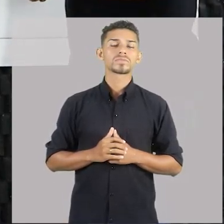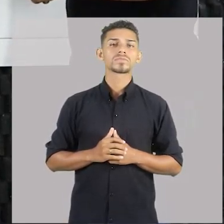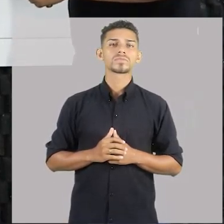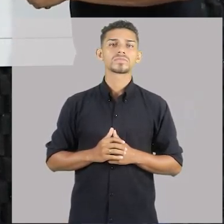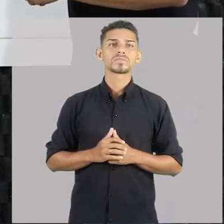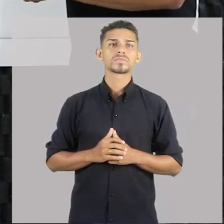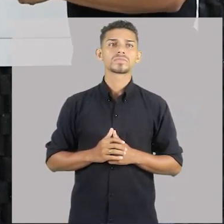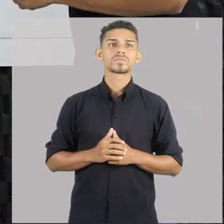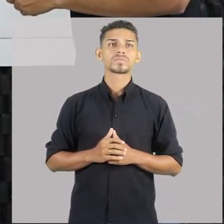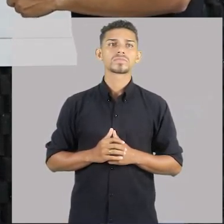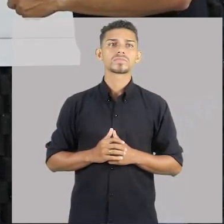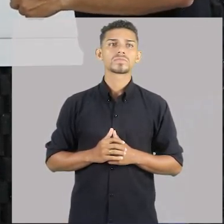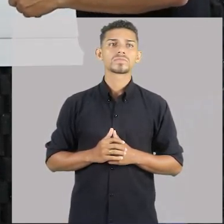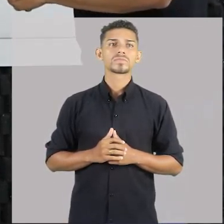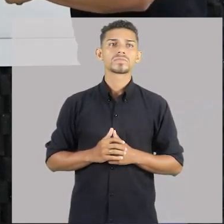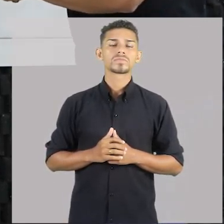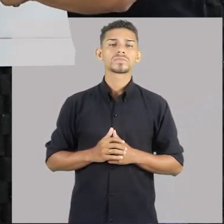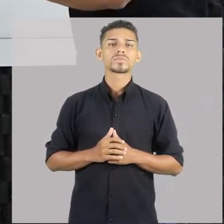azul, galera.